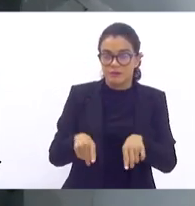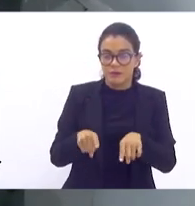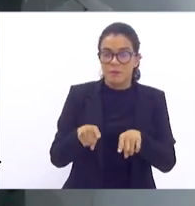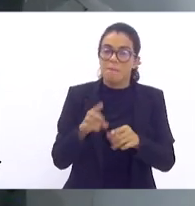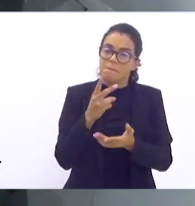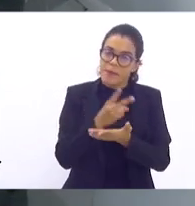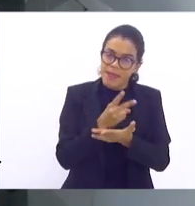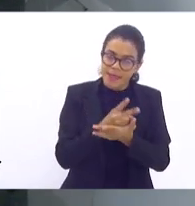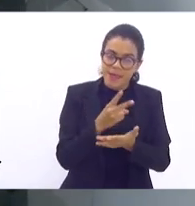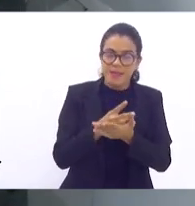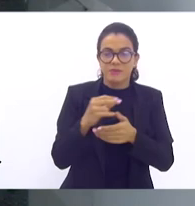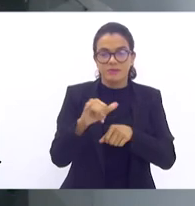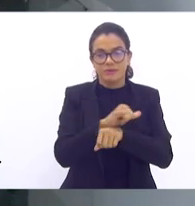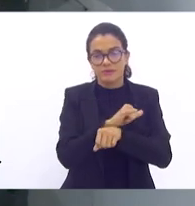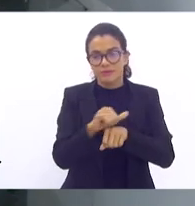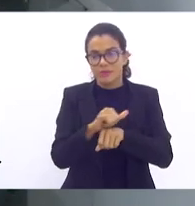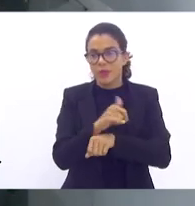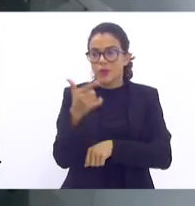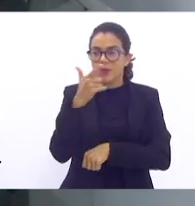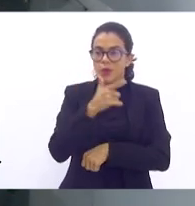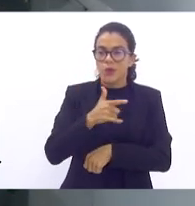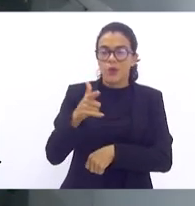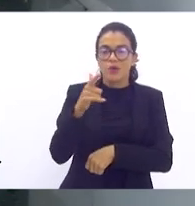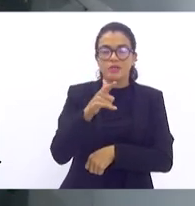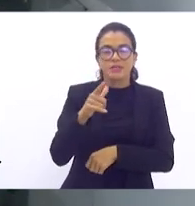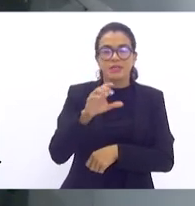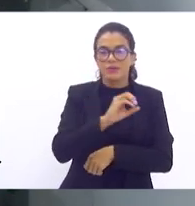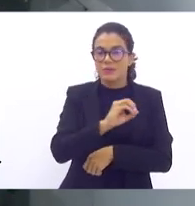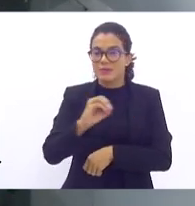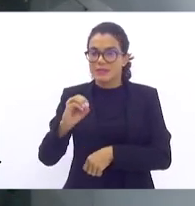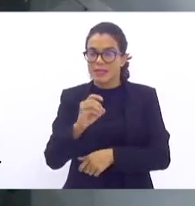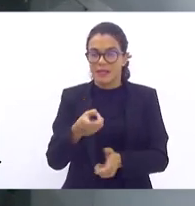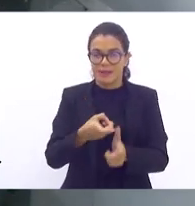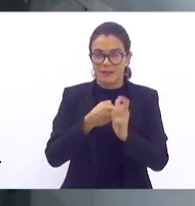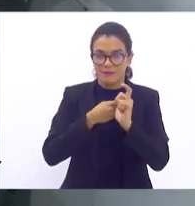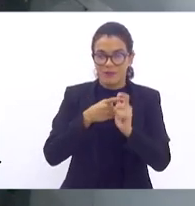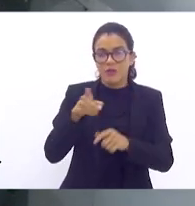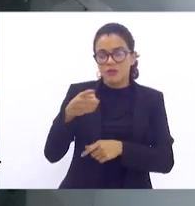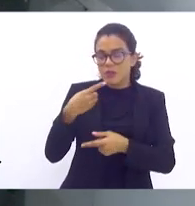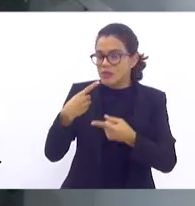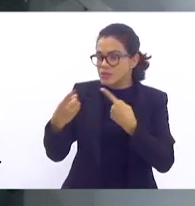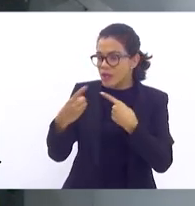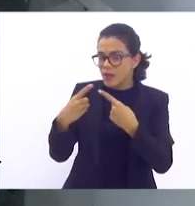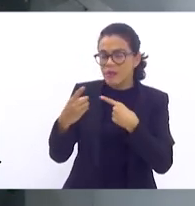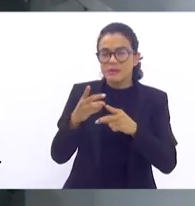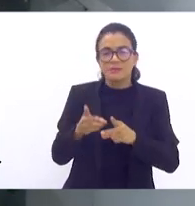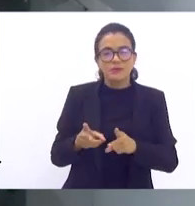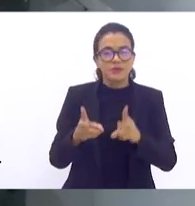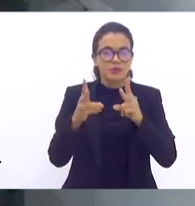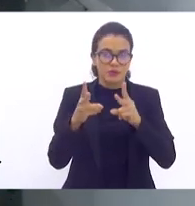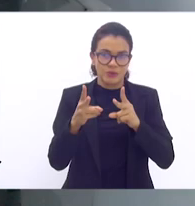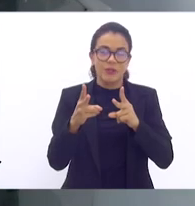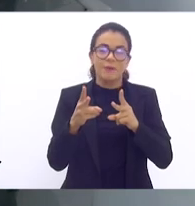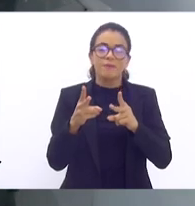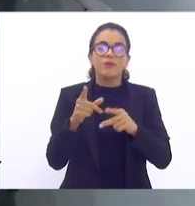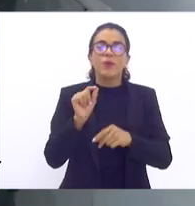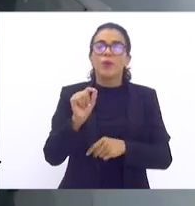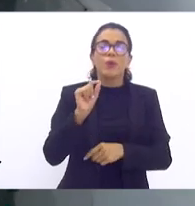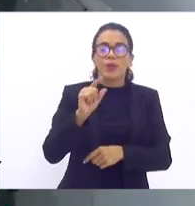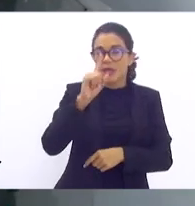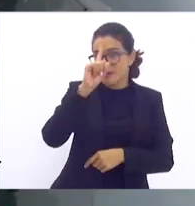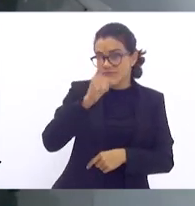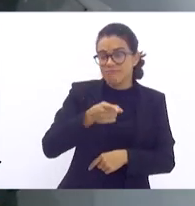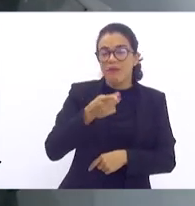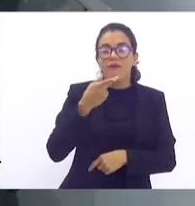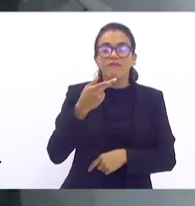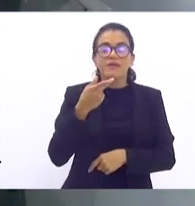assim é não se chegou ao déficit 0 e o senhor tem dialogado muito com a equipe econômico do governo se o governo te disse o que vai fazer para